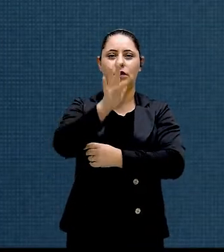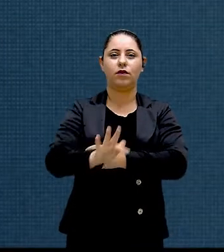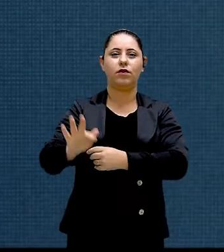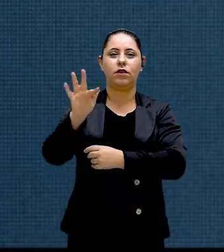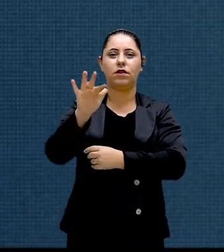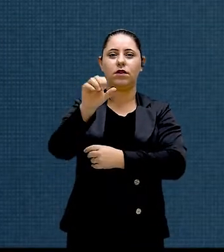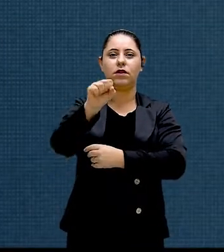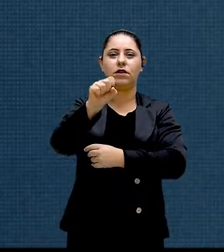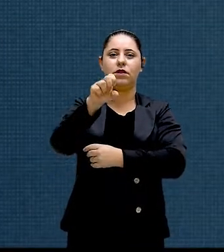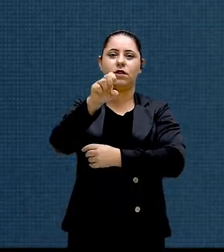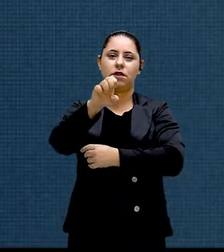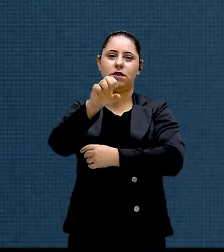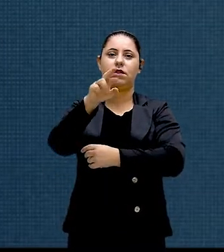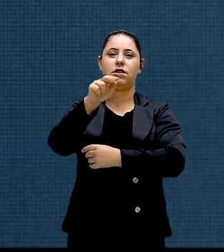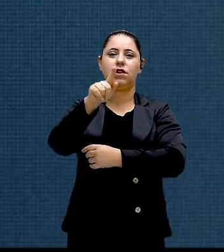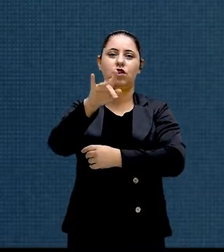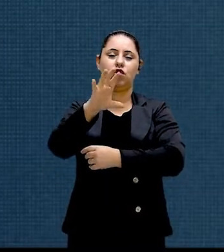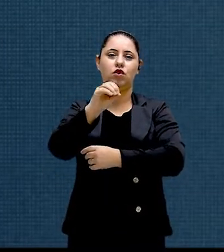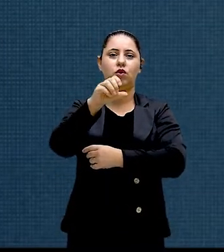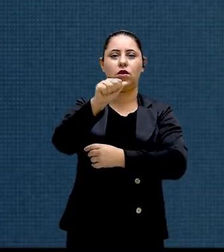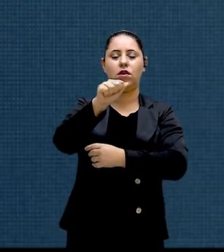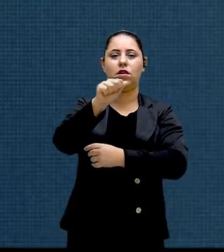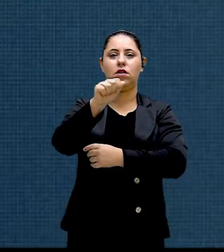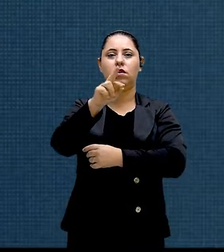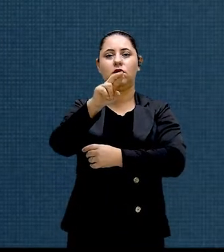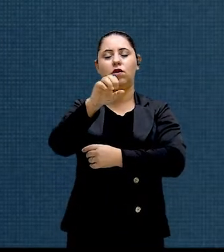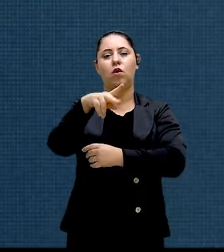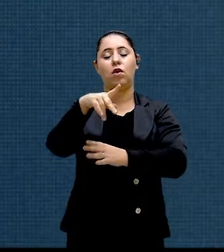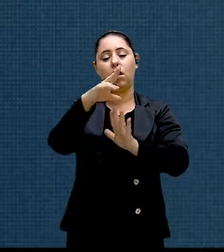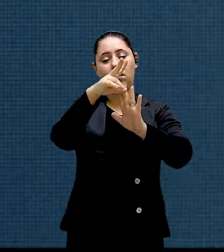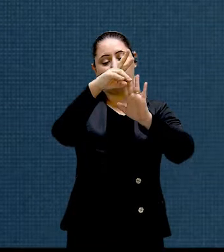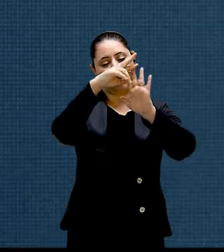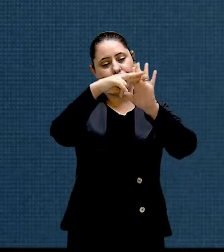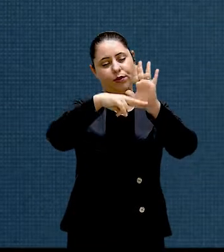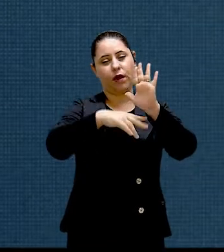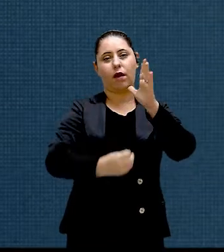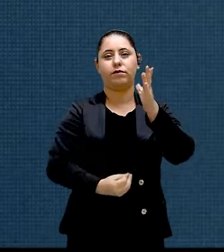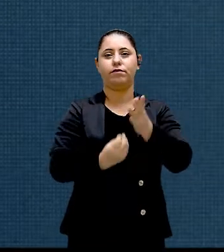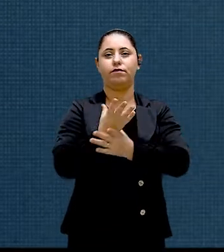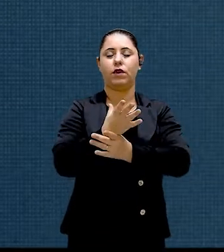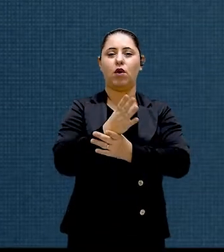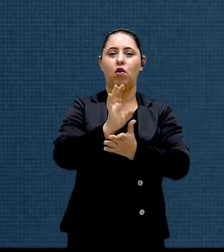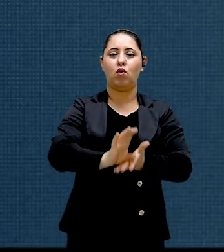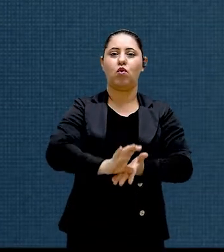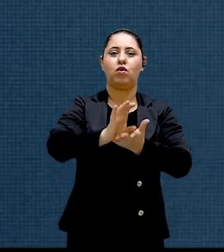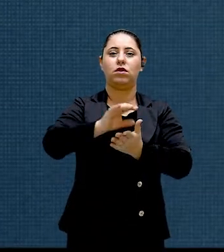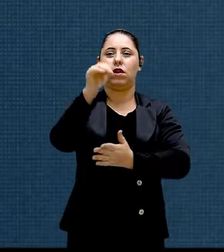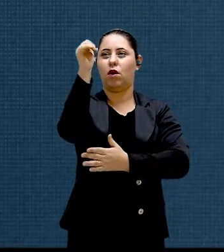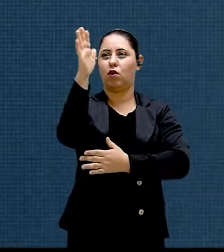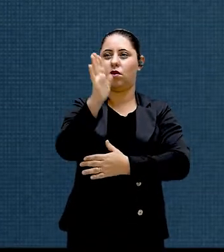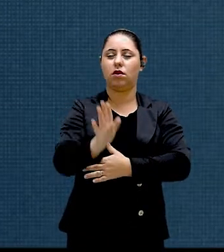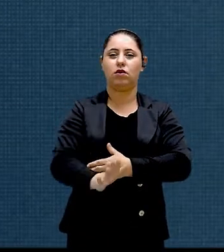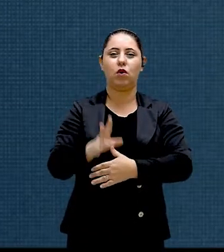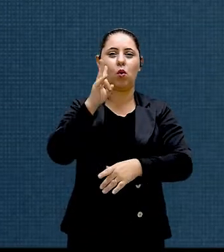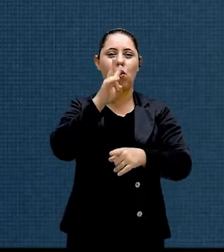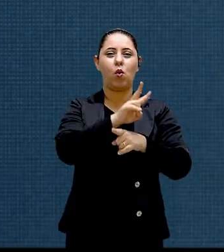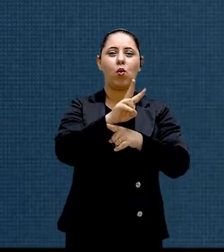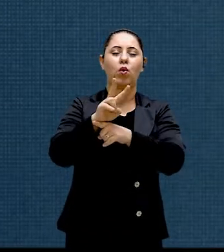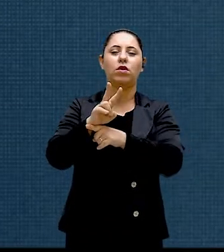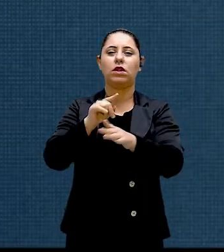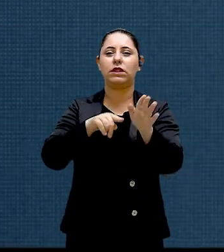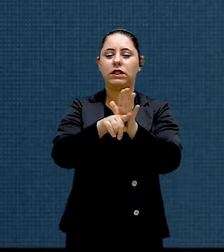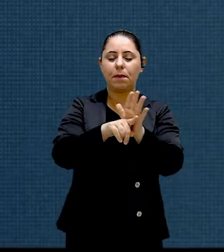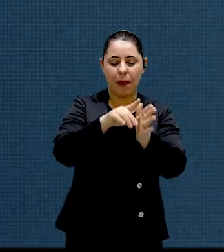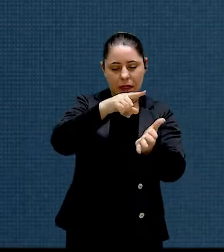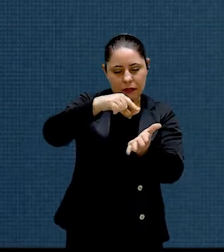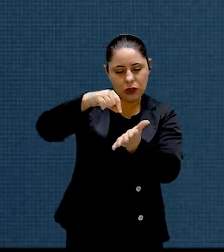Arouca, estabelece um conjunto de regras, como a criação do Conselho Nacional de Controle de Experimentação Animal,